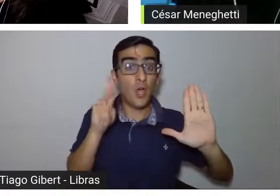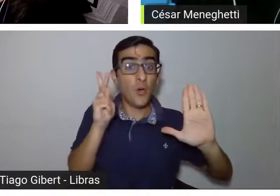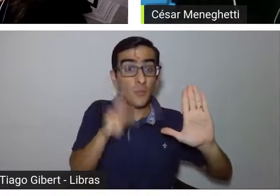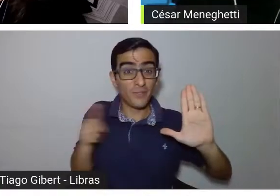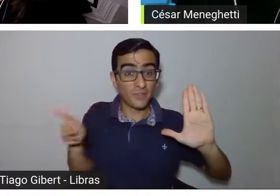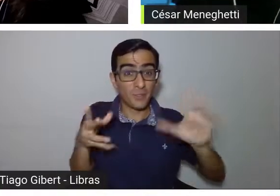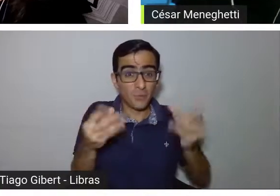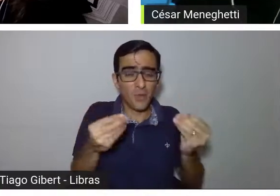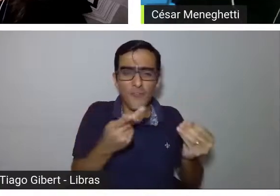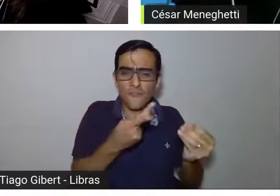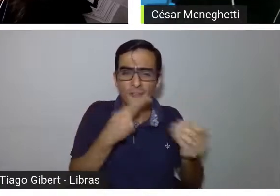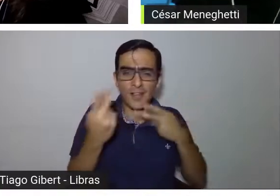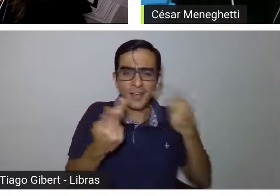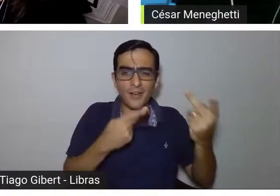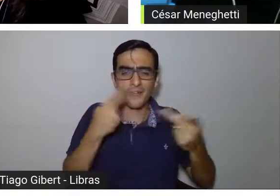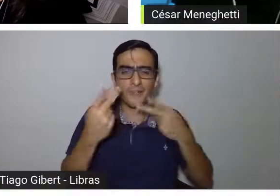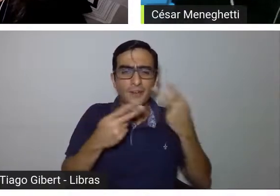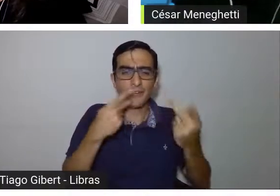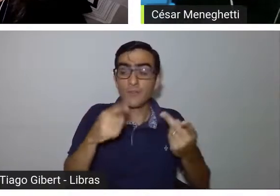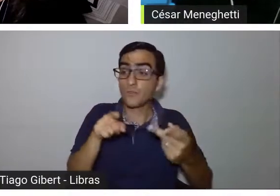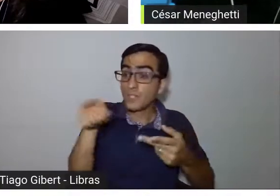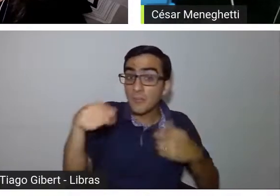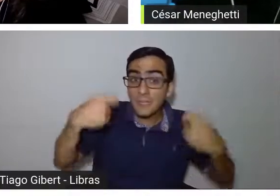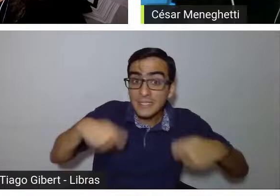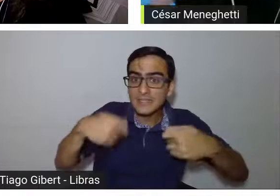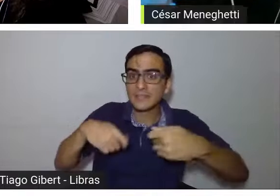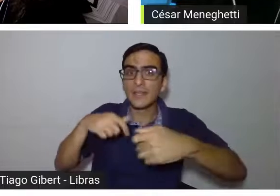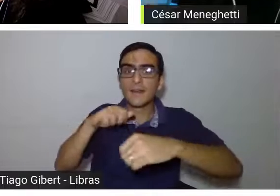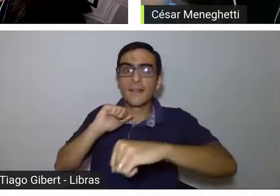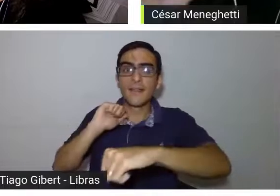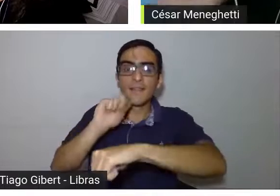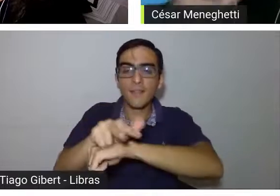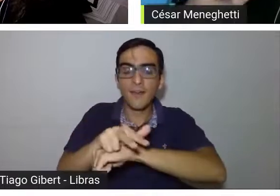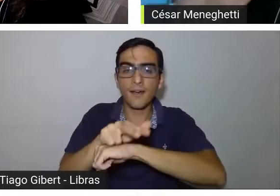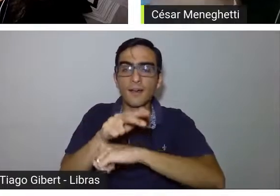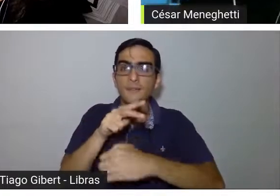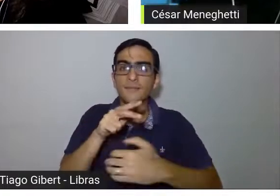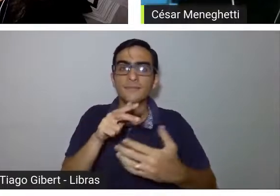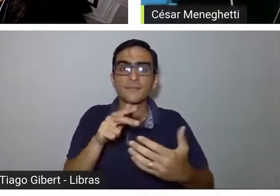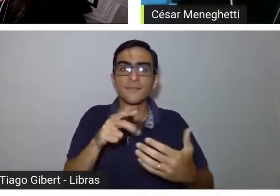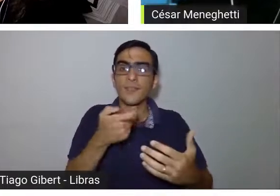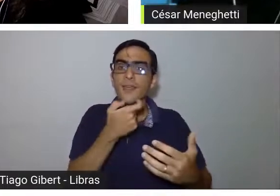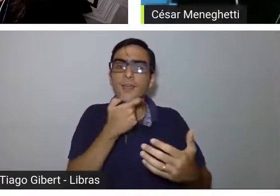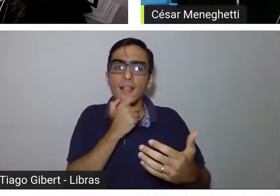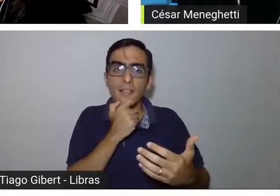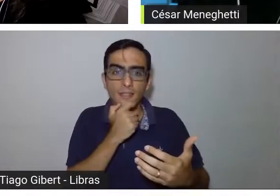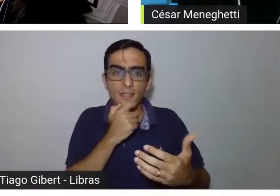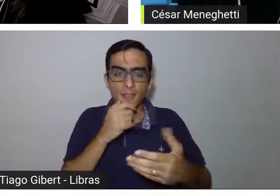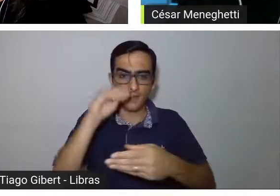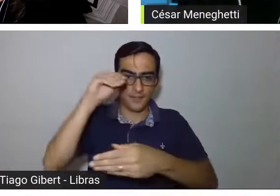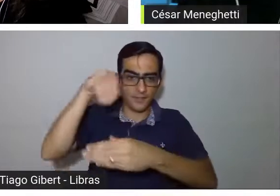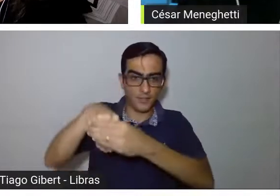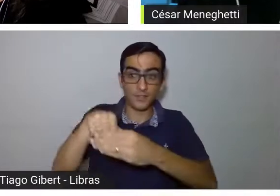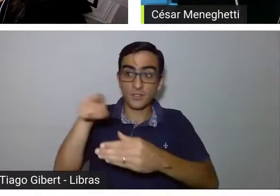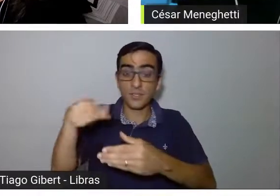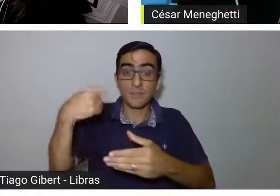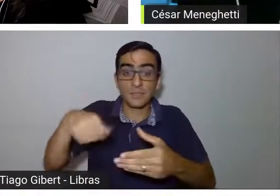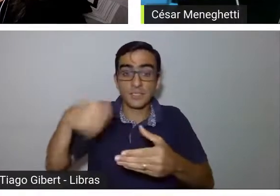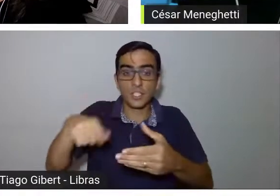falavam, você tem que entrar dentro, tirar, na Inglaterra, era, você tem que